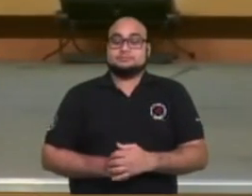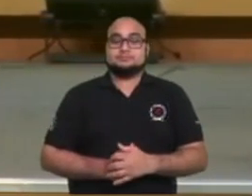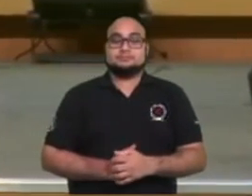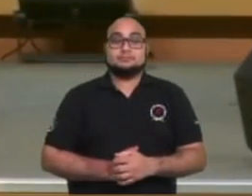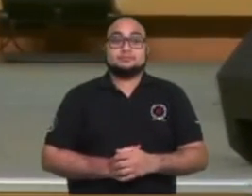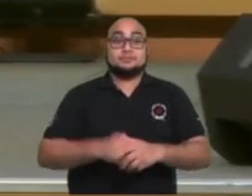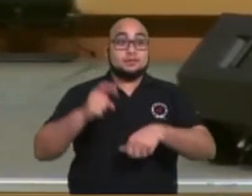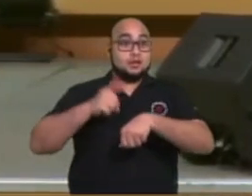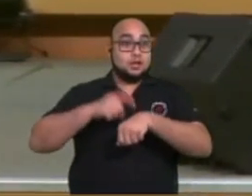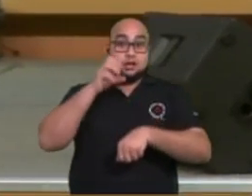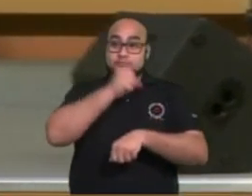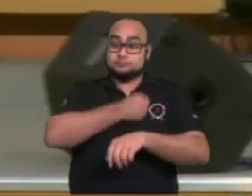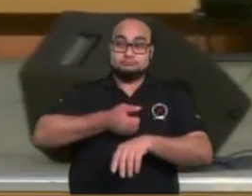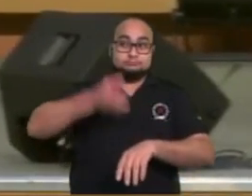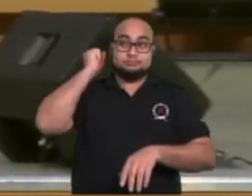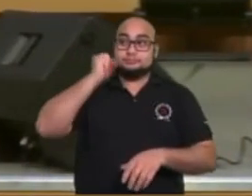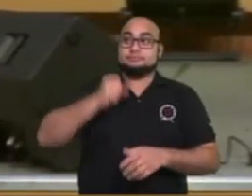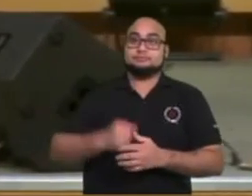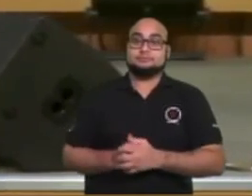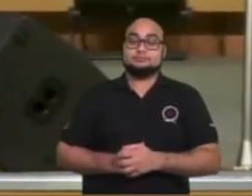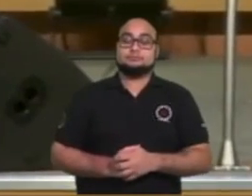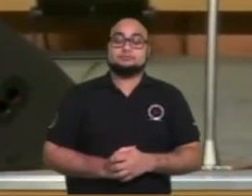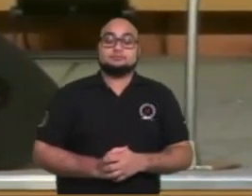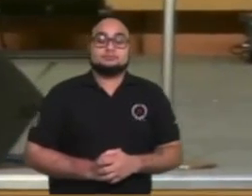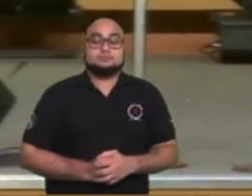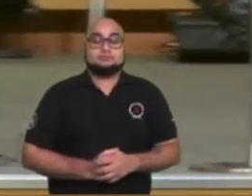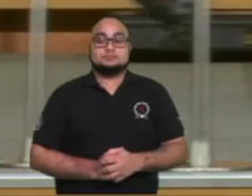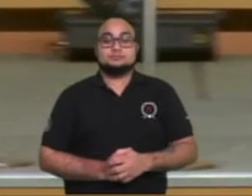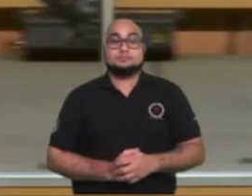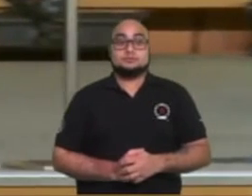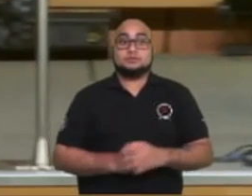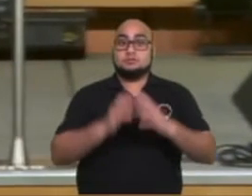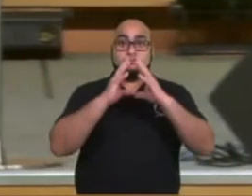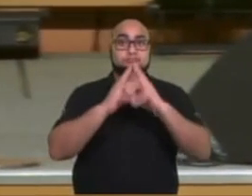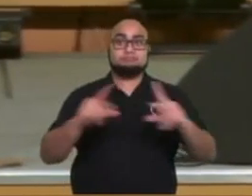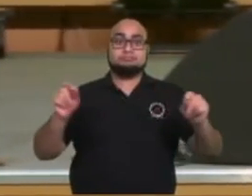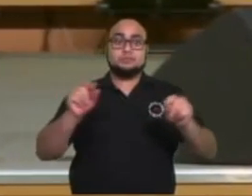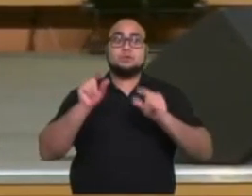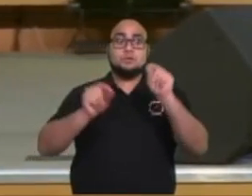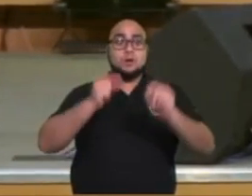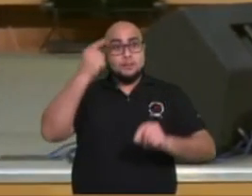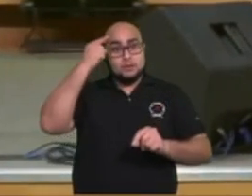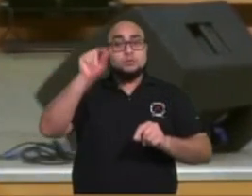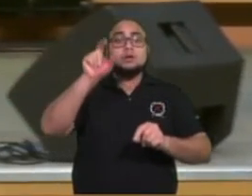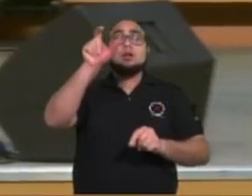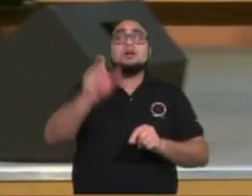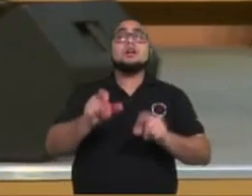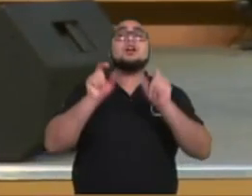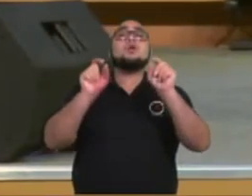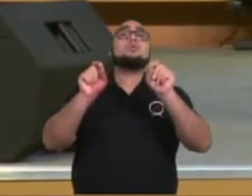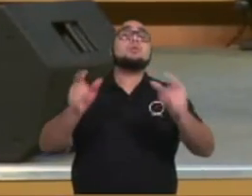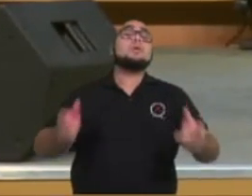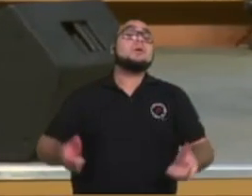tempo voa rapaz acaba assim ó veste o que que você tá pensando que você é